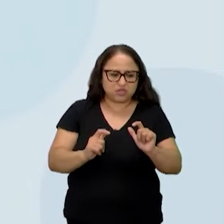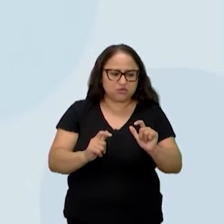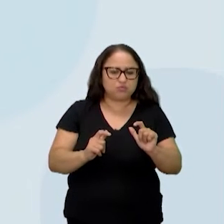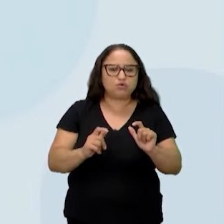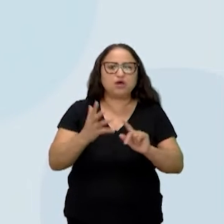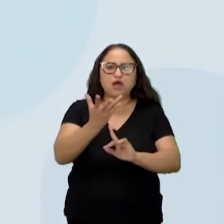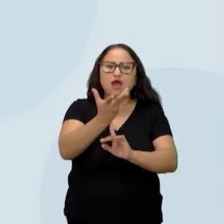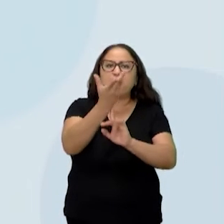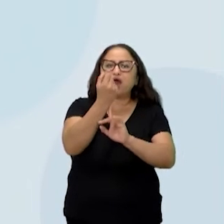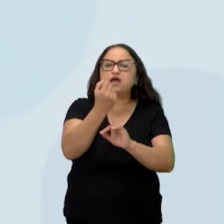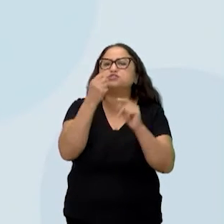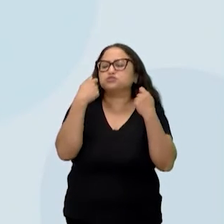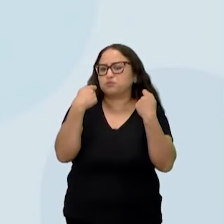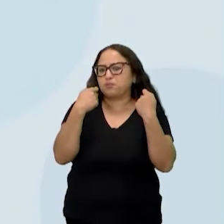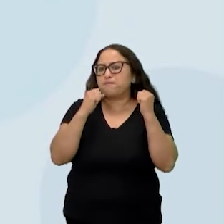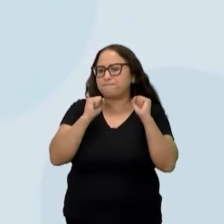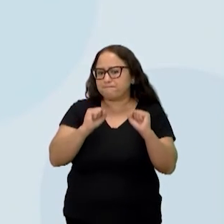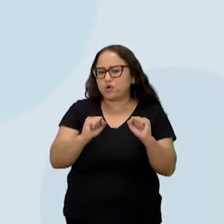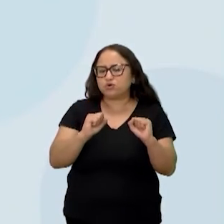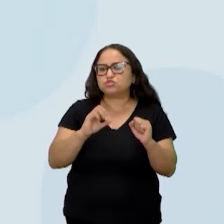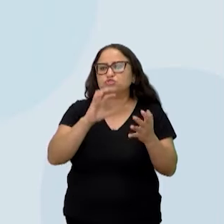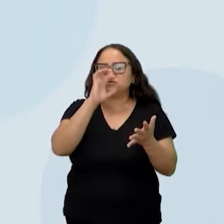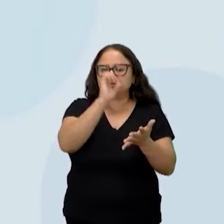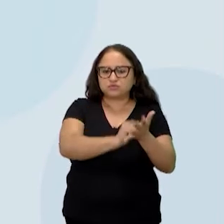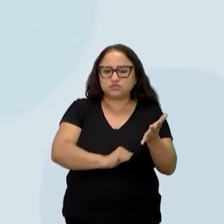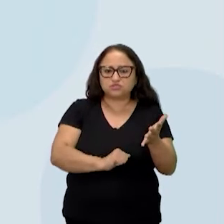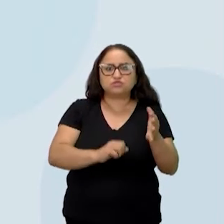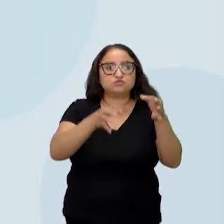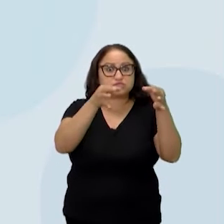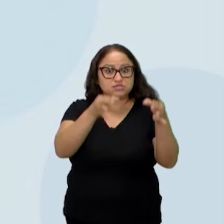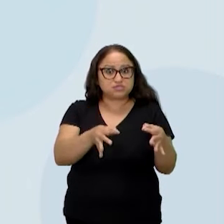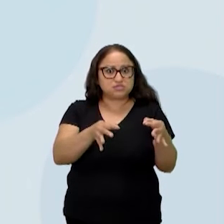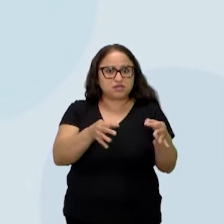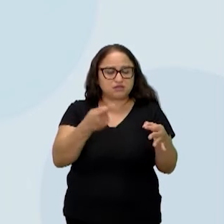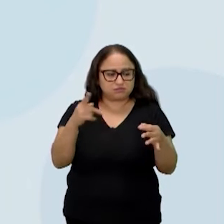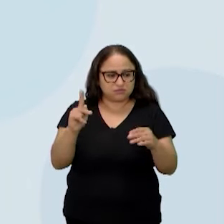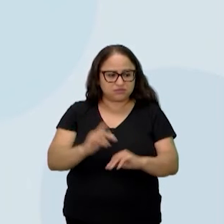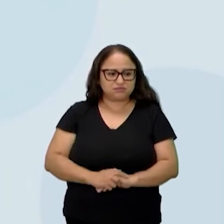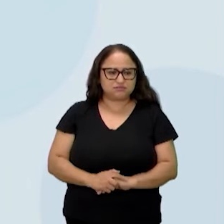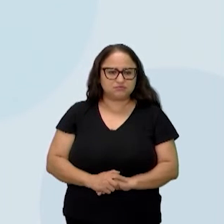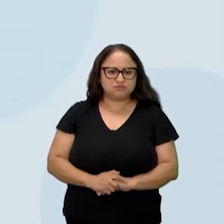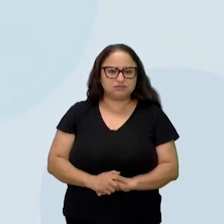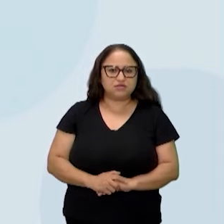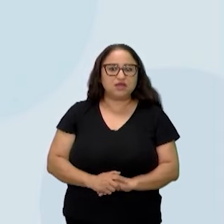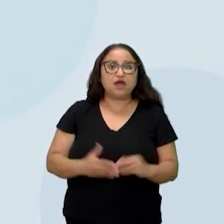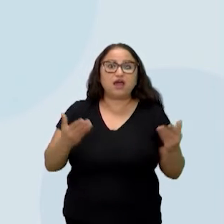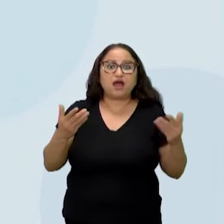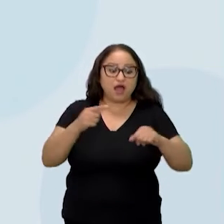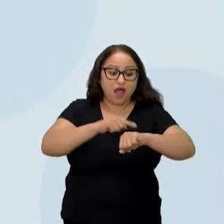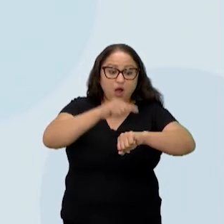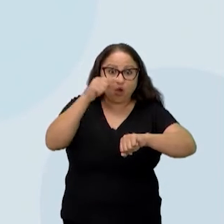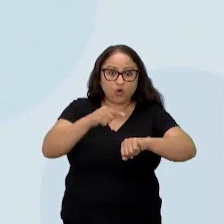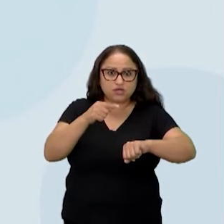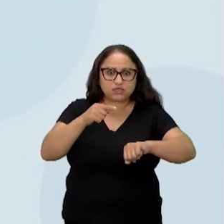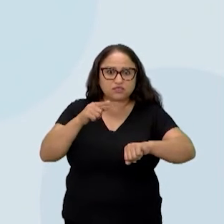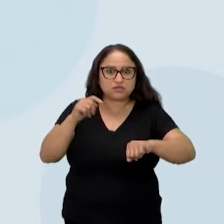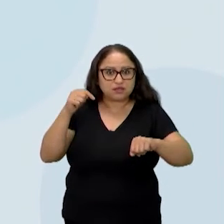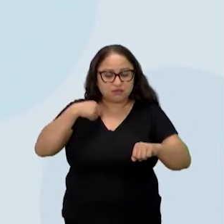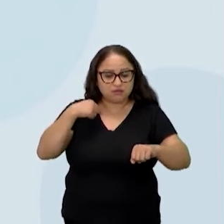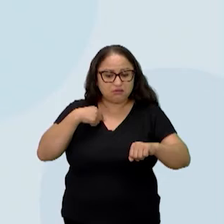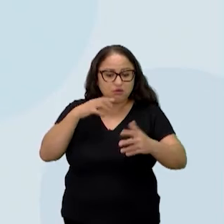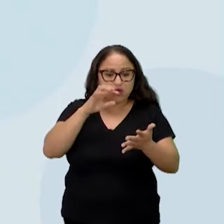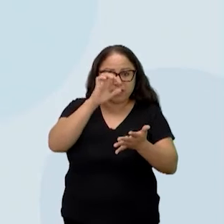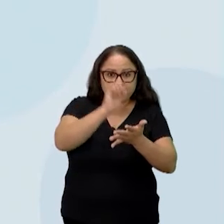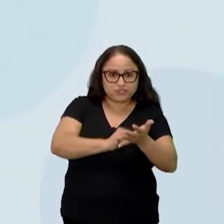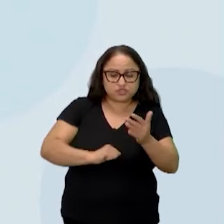retomadas quando a gente faz o registro perfeito delas, tá? Então, vamos supor, a hora que eu faço o registro,